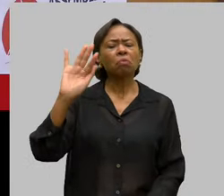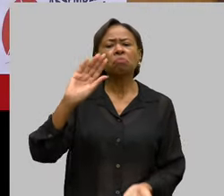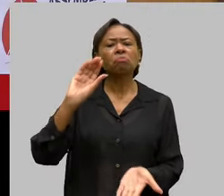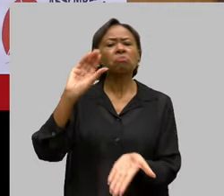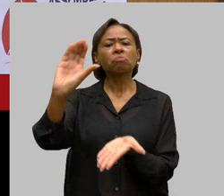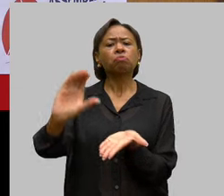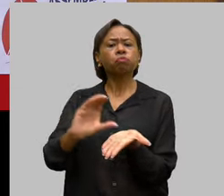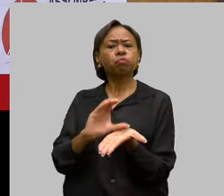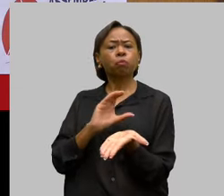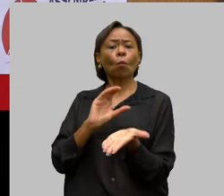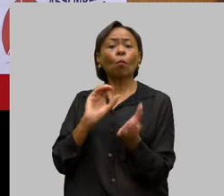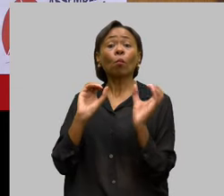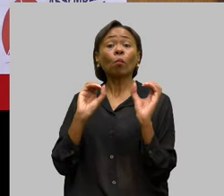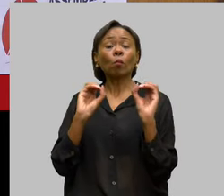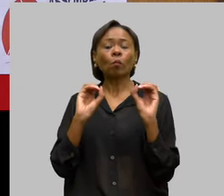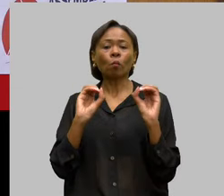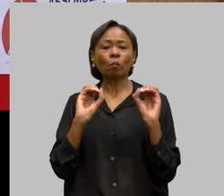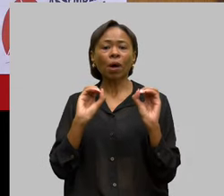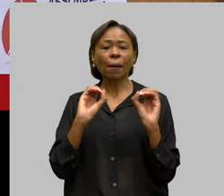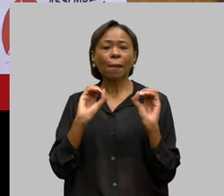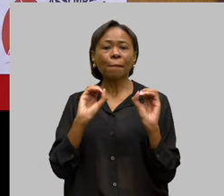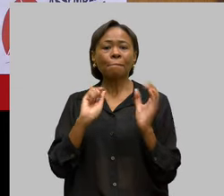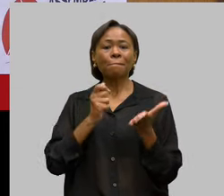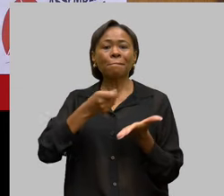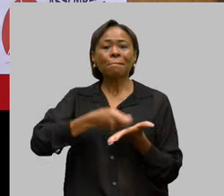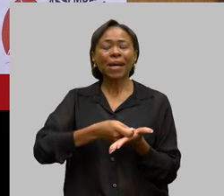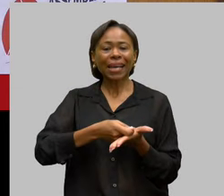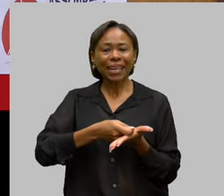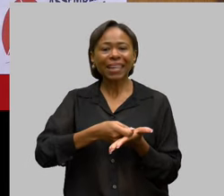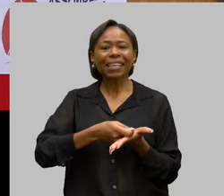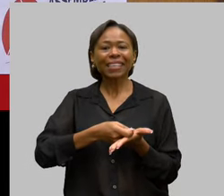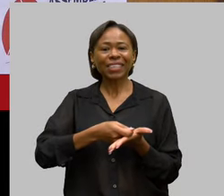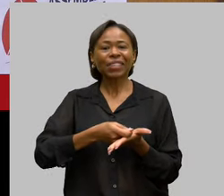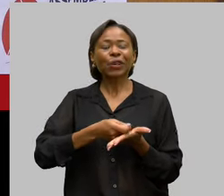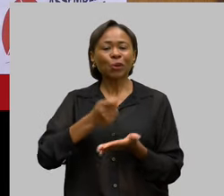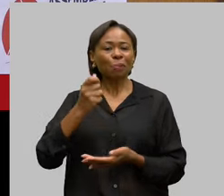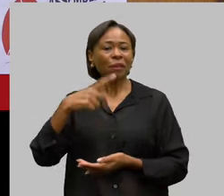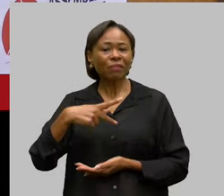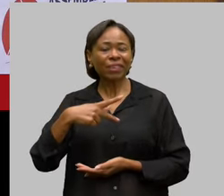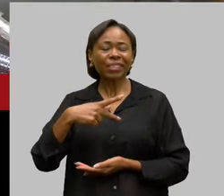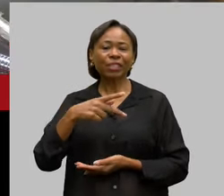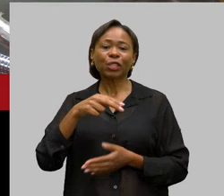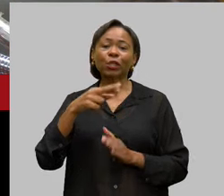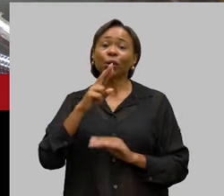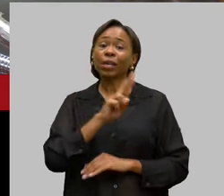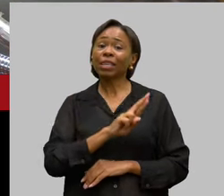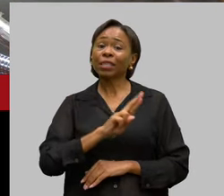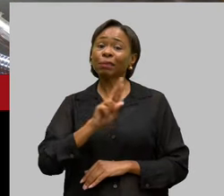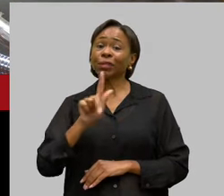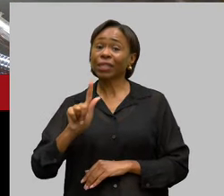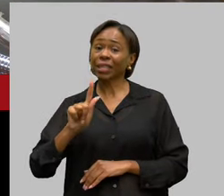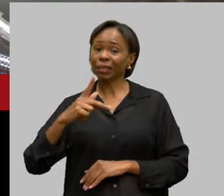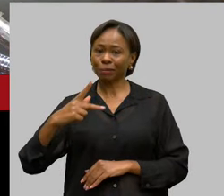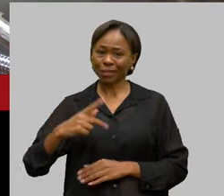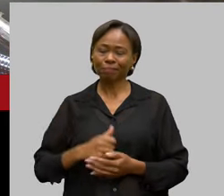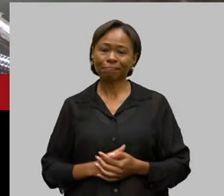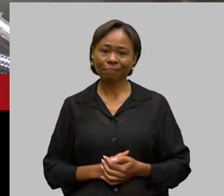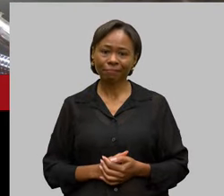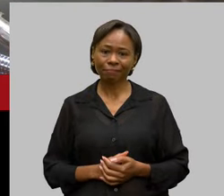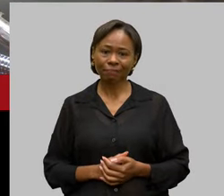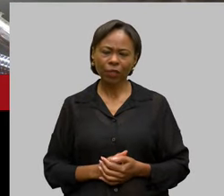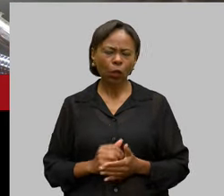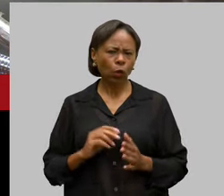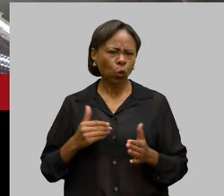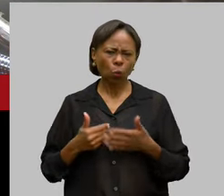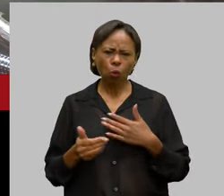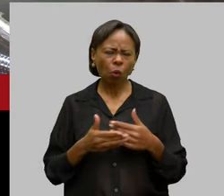para financiar os benefícios do regime geral e dizem que todas as reformas da Previdência ou seja eh